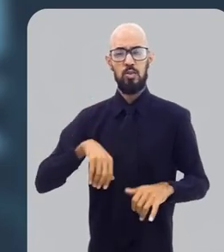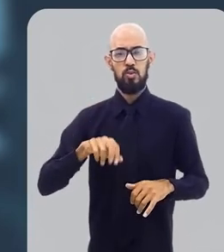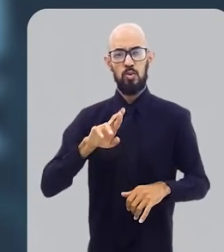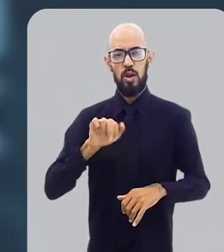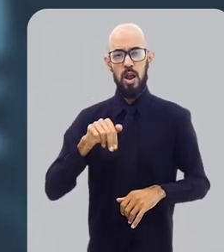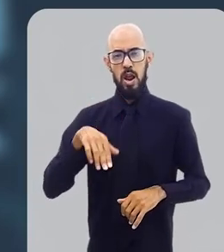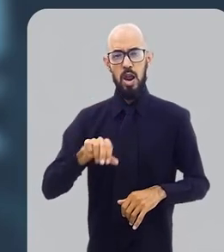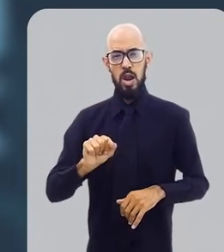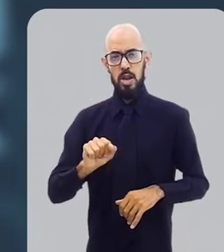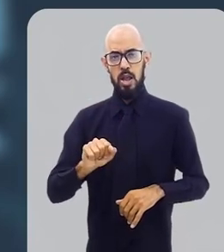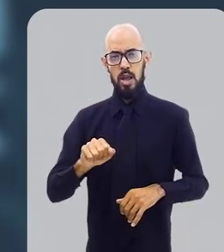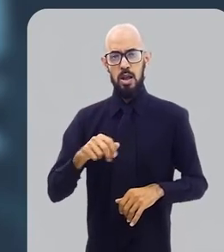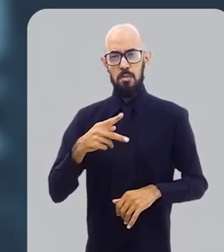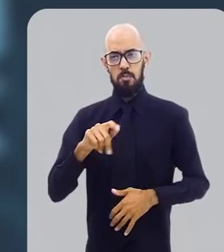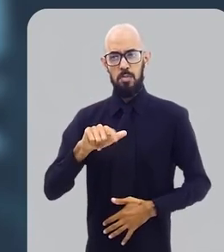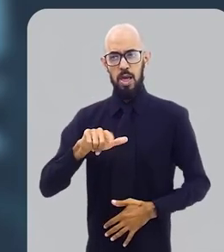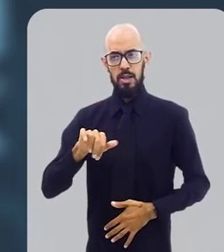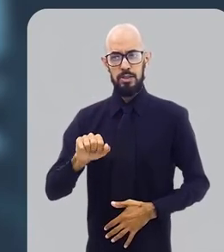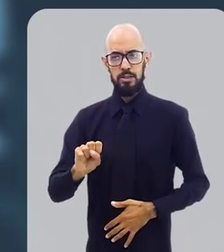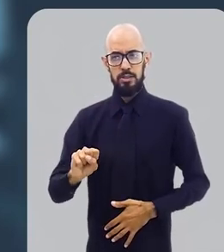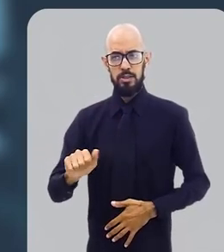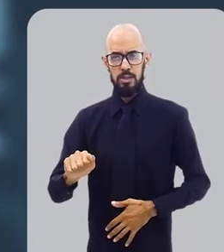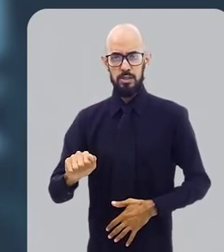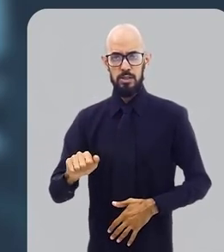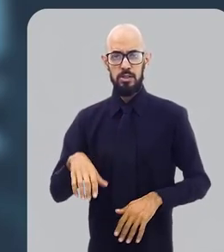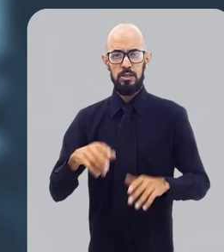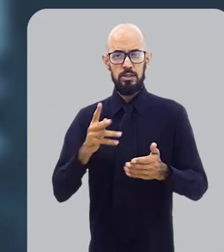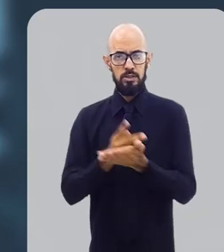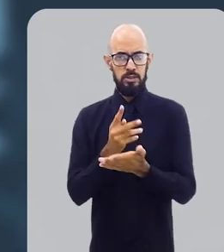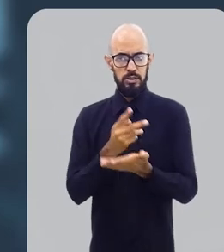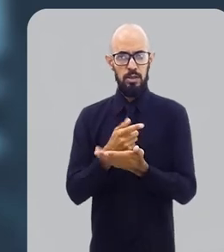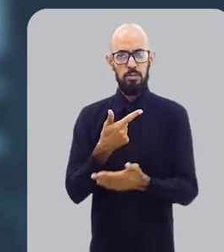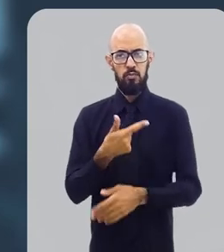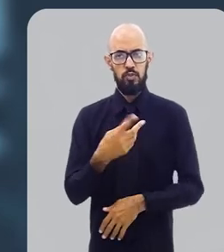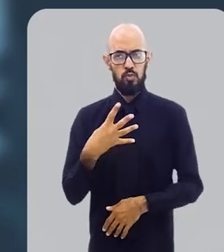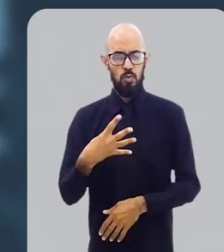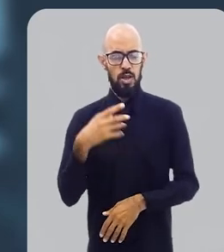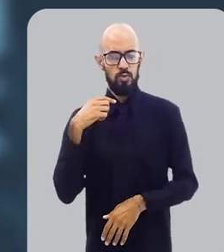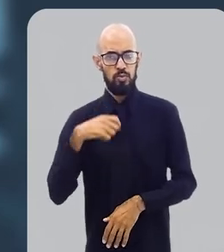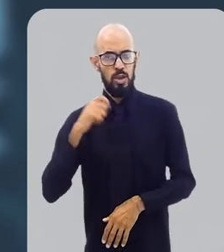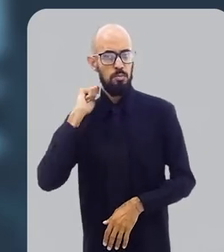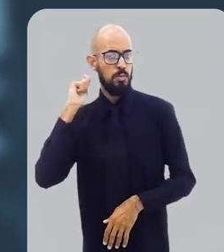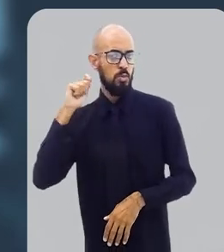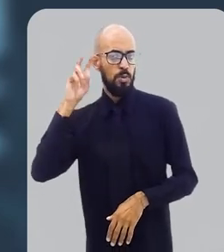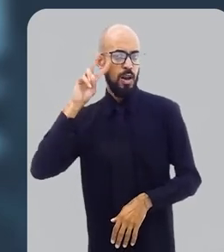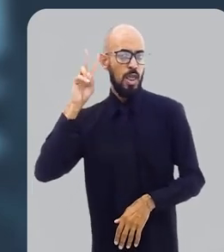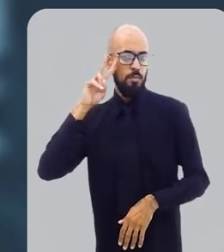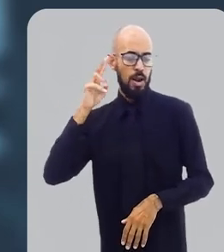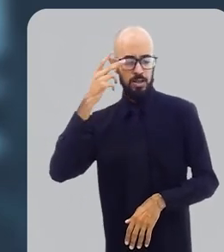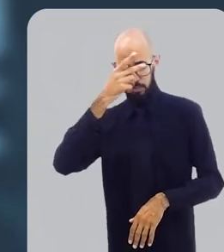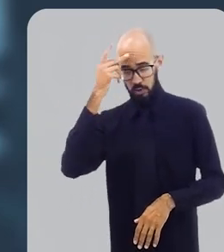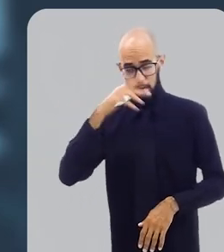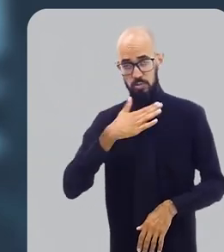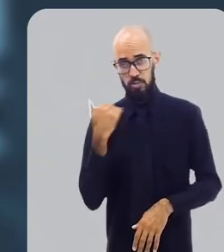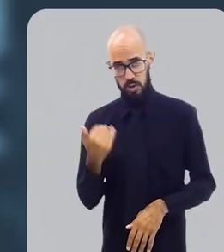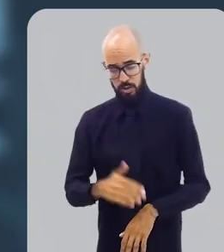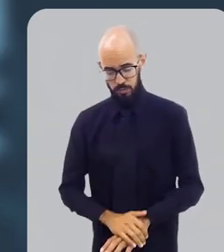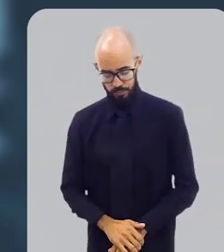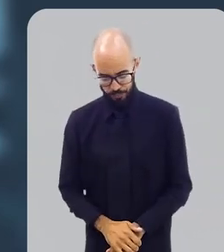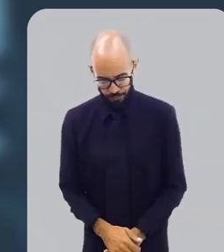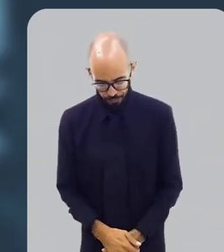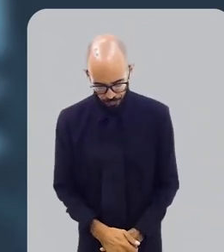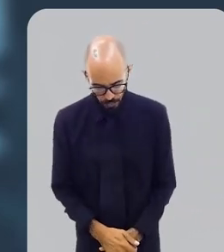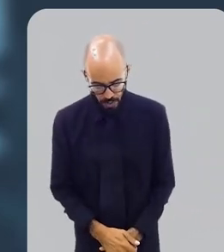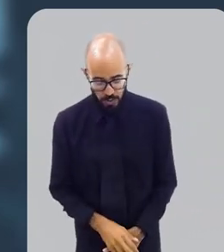Rana Plaza. Então, ali na semana do 24 de abril, para a gente sempre relembrar, né, essas vidas. Então, esse ano a gente também vai